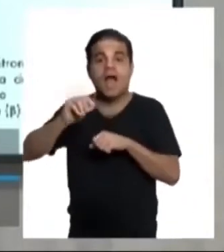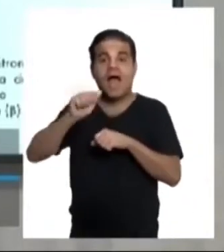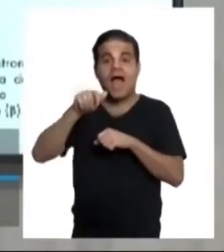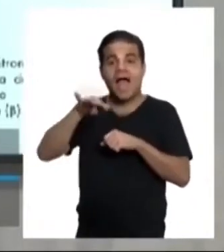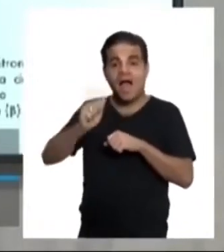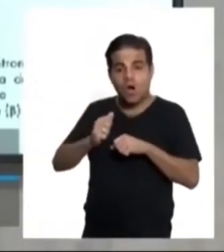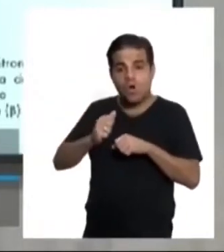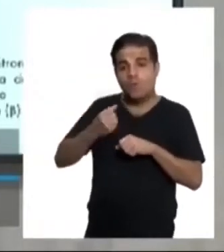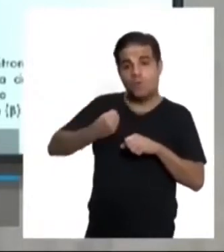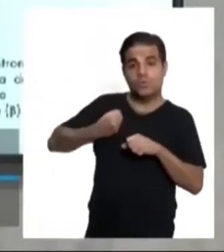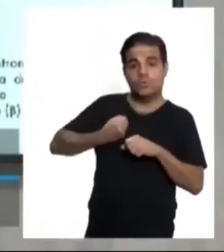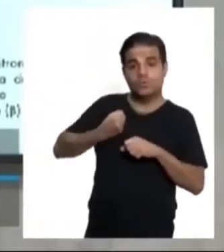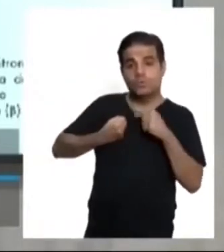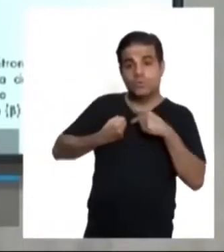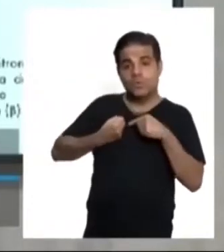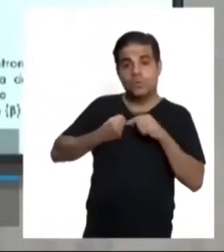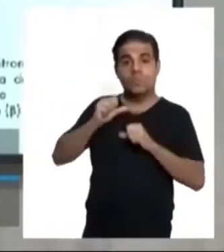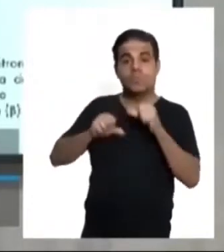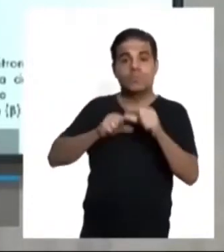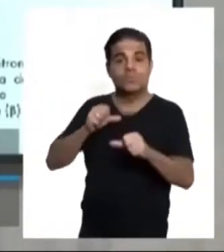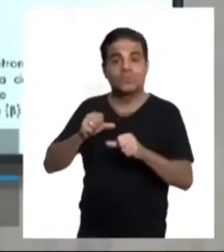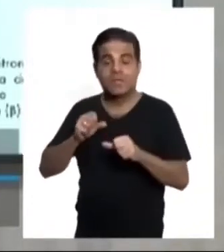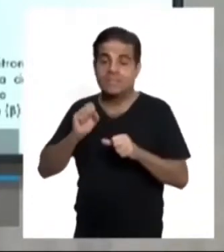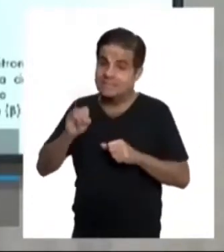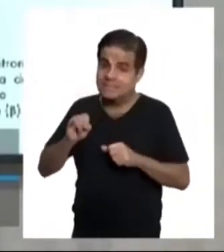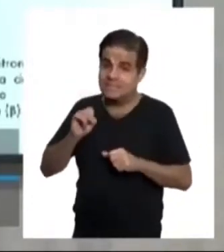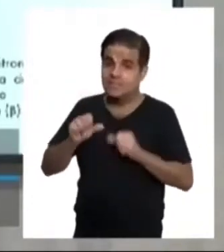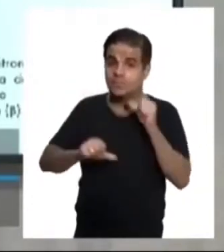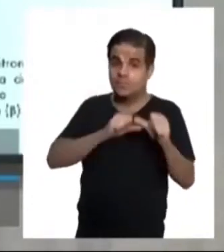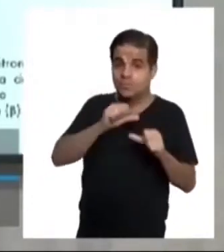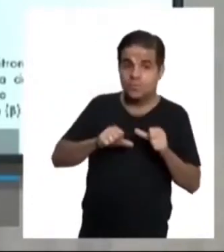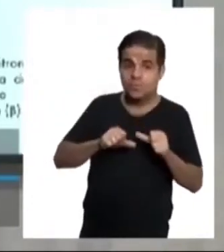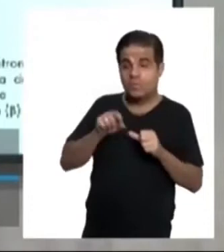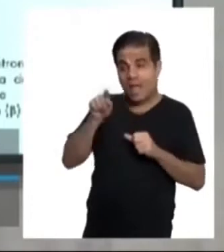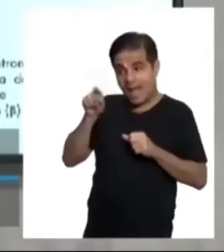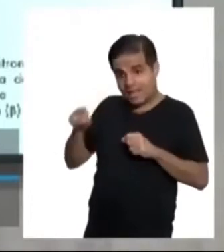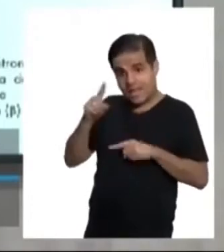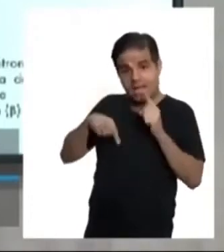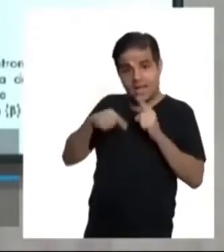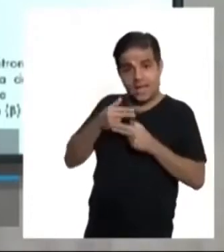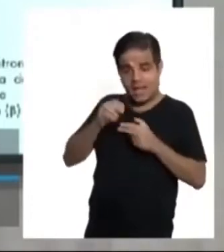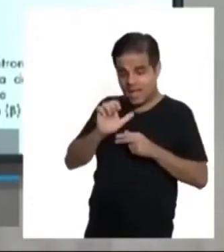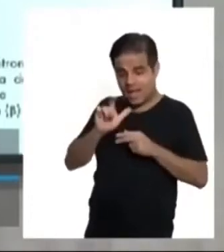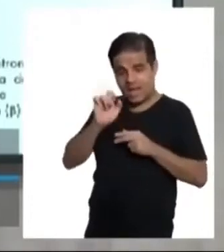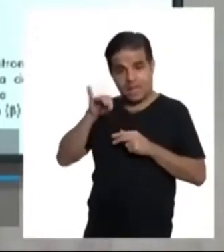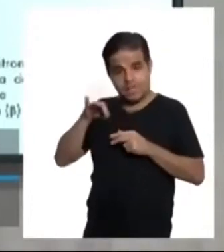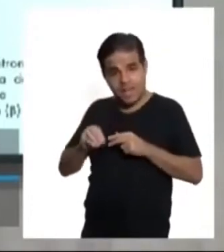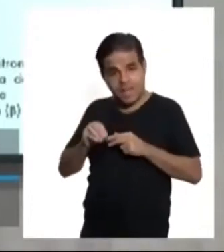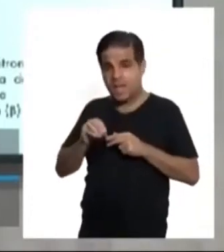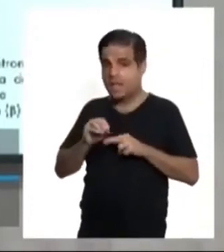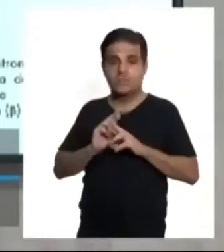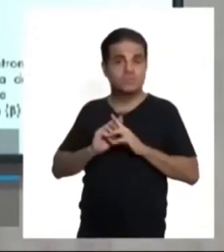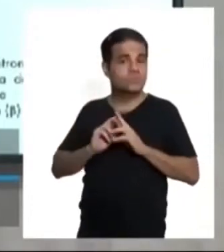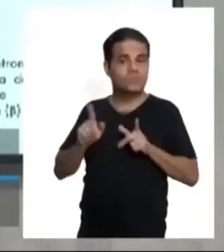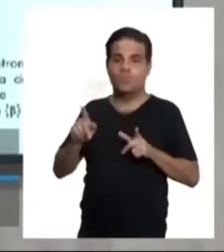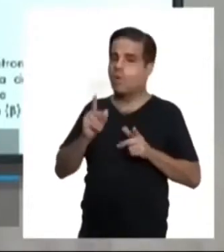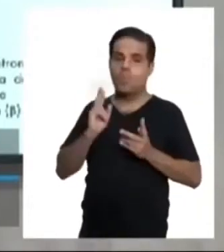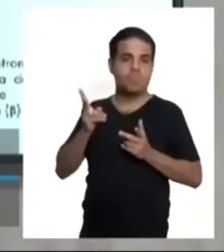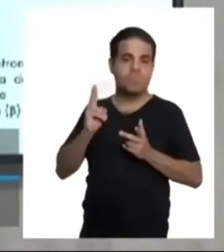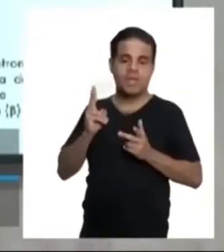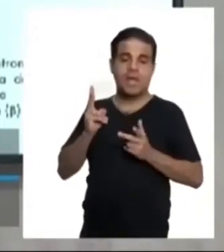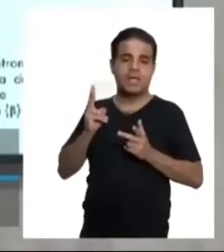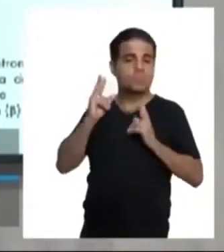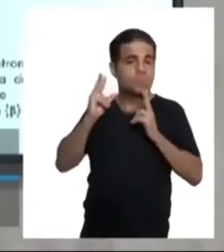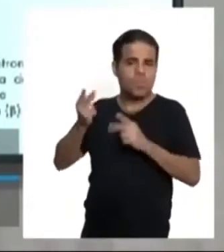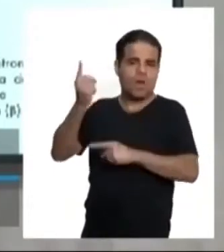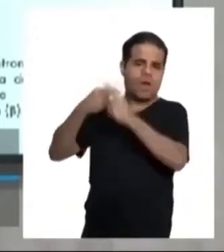número atômico dele altera, o que acontece? Altera aquele elemento, deixa de ser o elemento de origem.